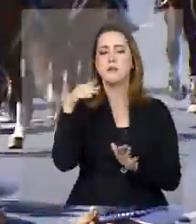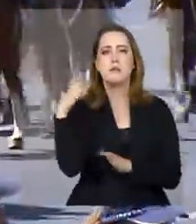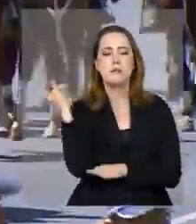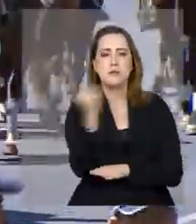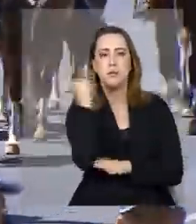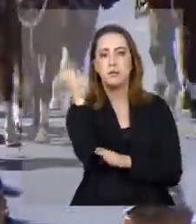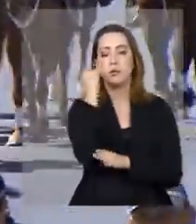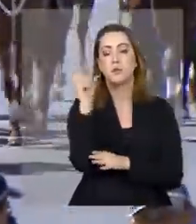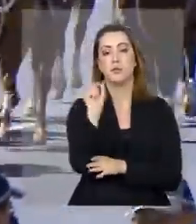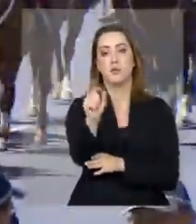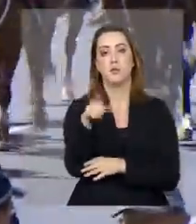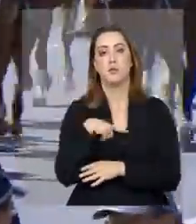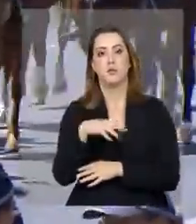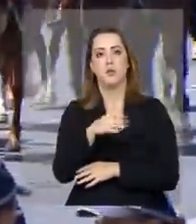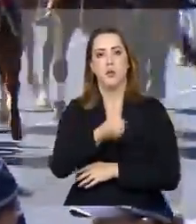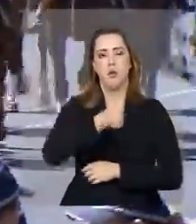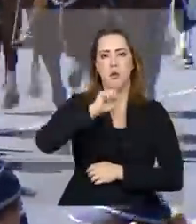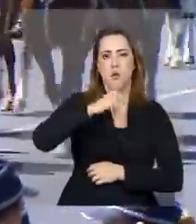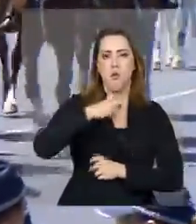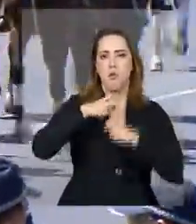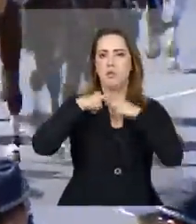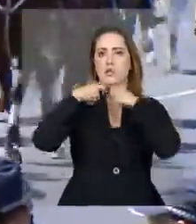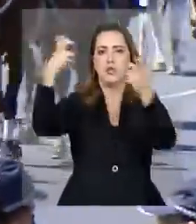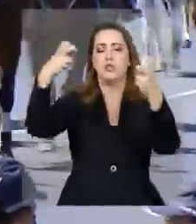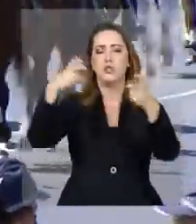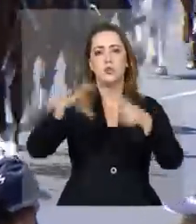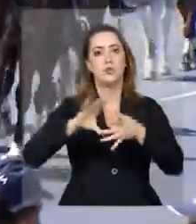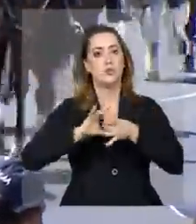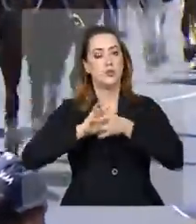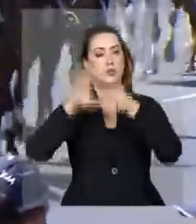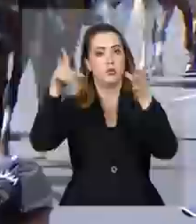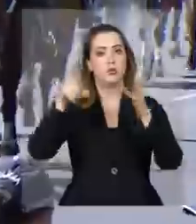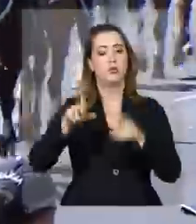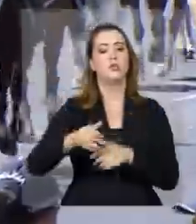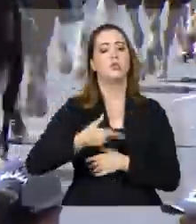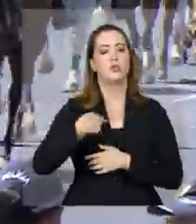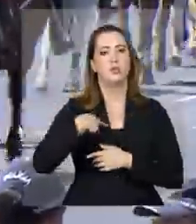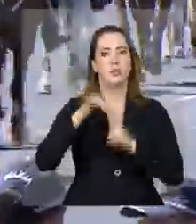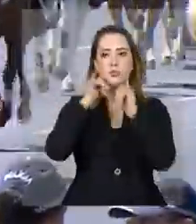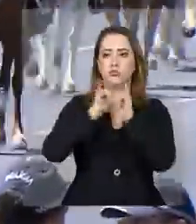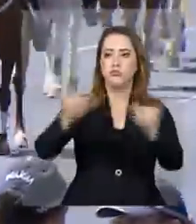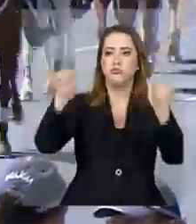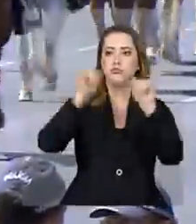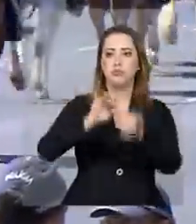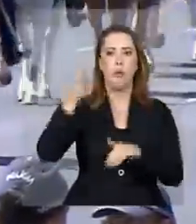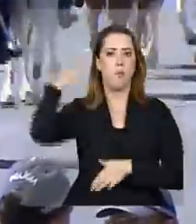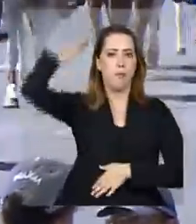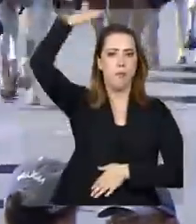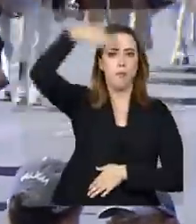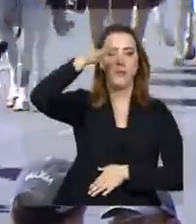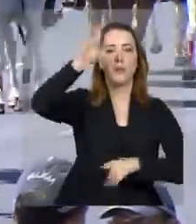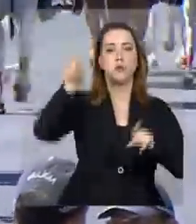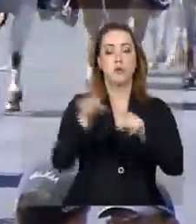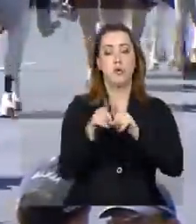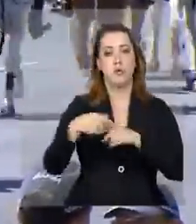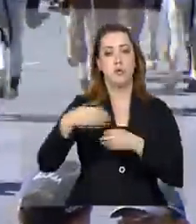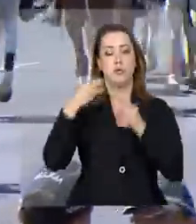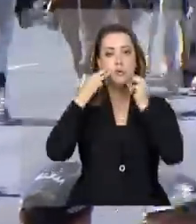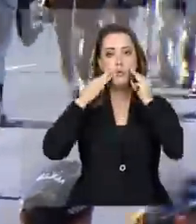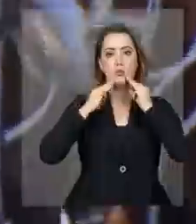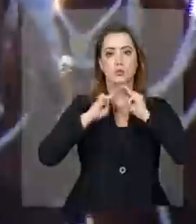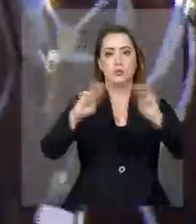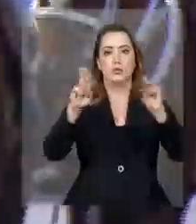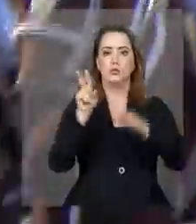do Brasil, como o Grito da Independência e a Proclamação da República. Tem como missões a guarda das